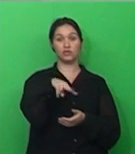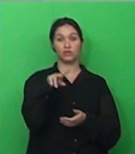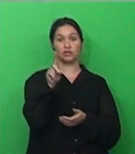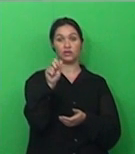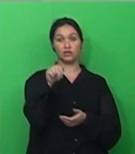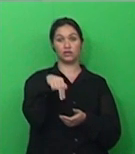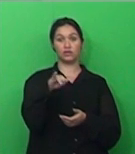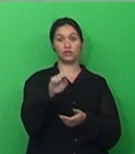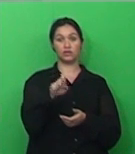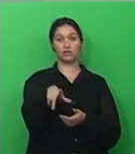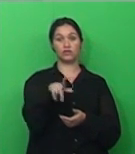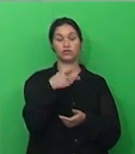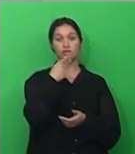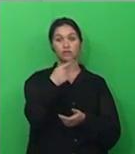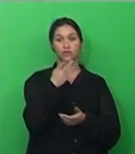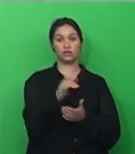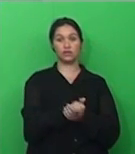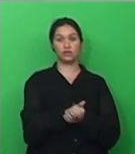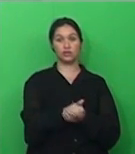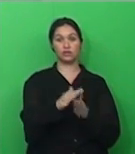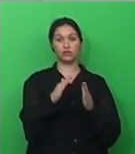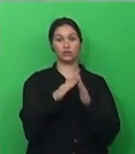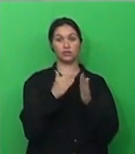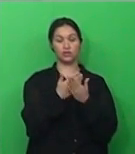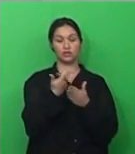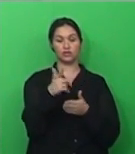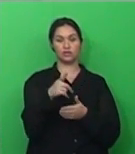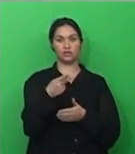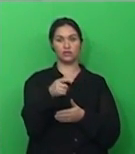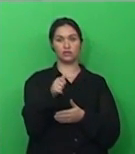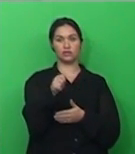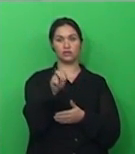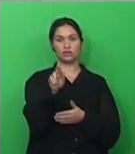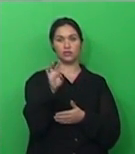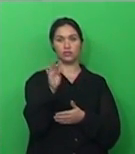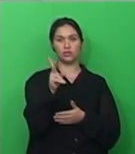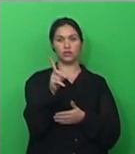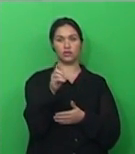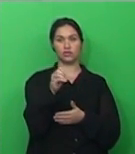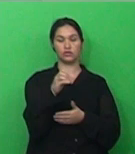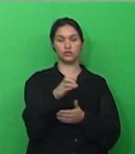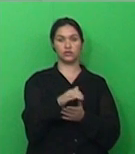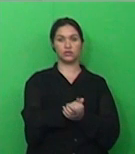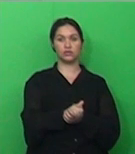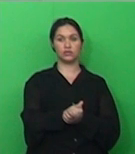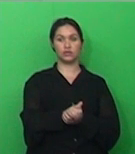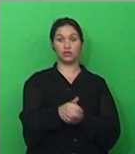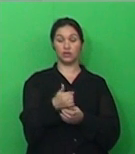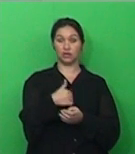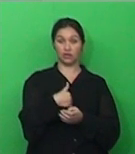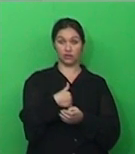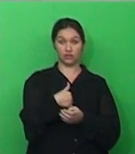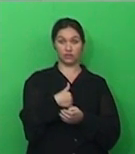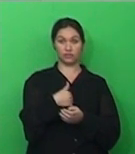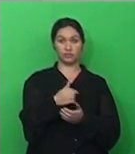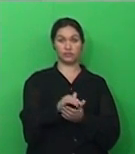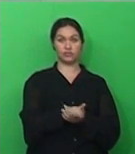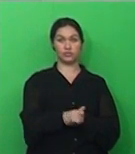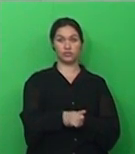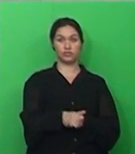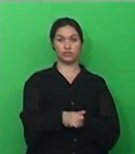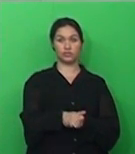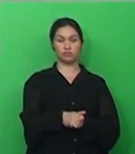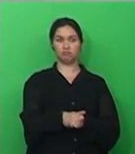Freitas colocou, da Escola Sem Partido, assim, me causa um pouquinho de estranheza essa manifestação de